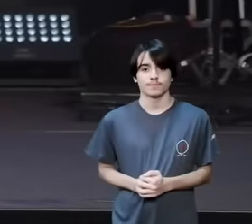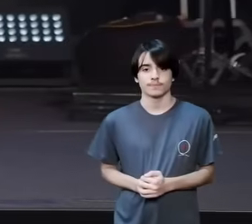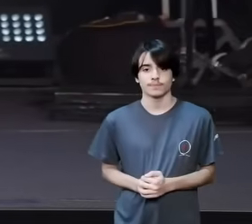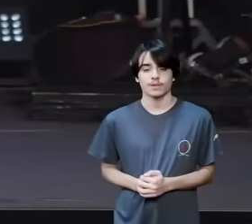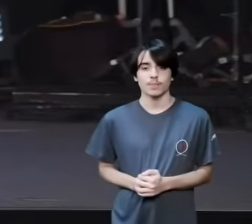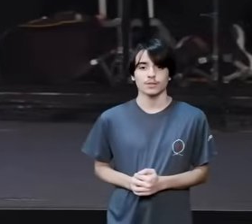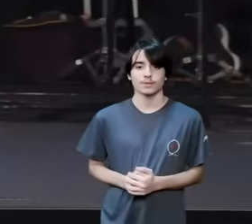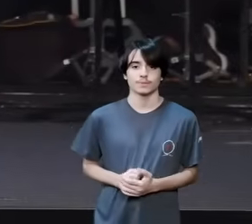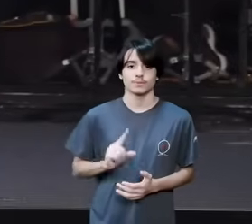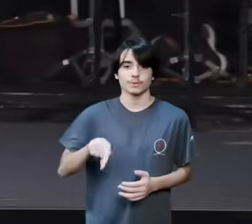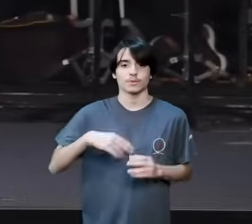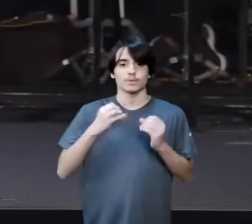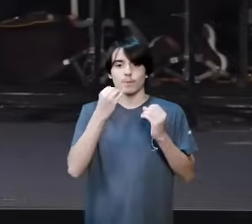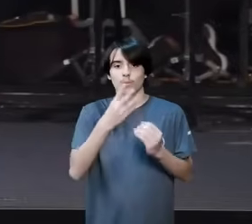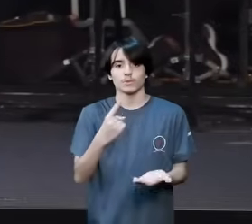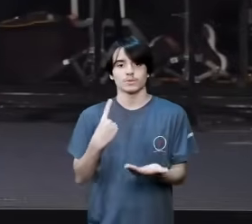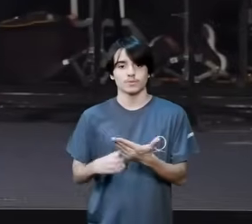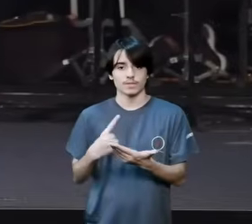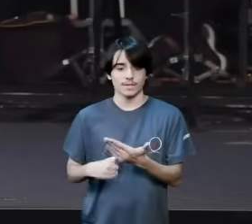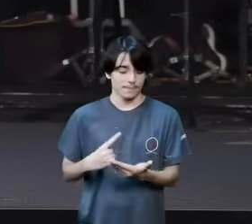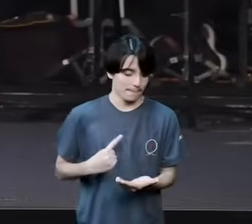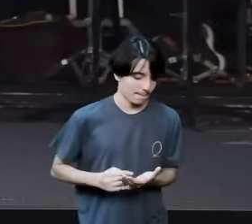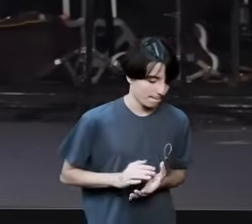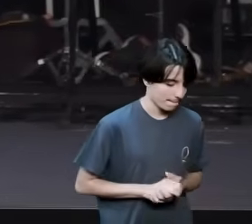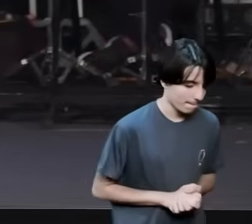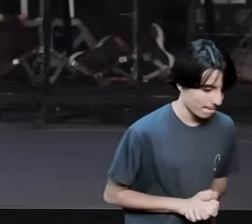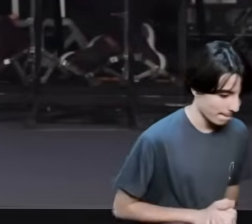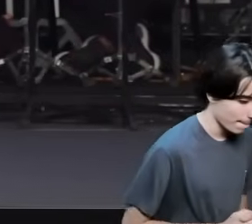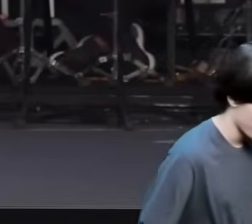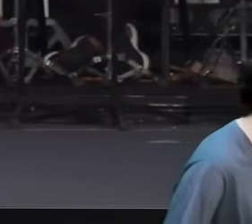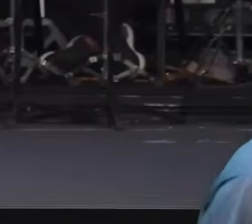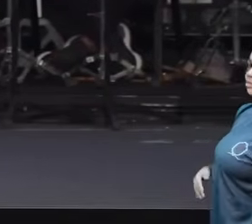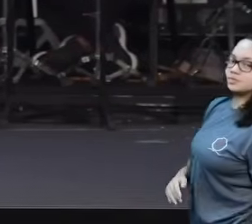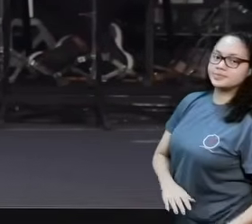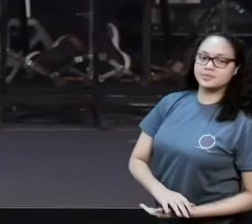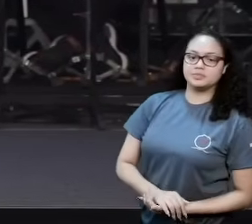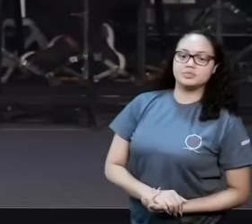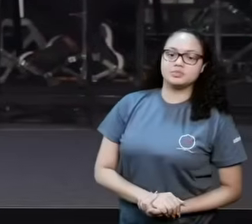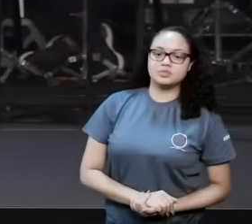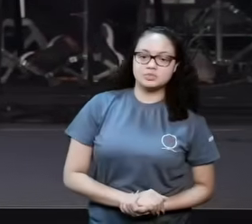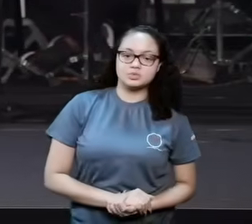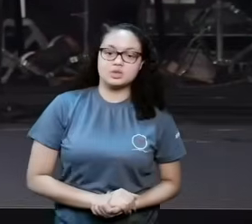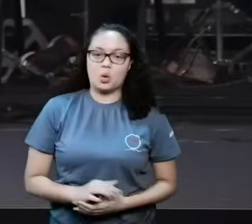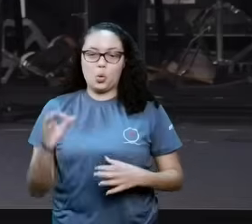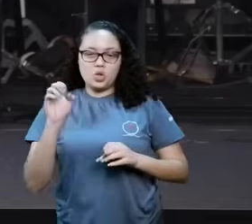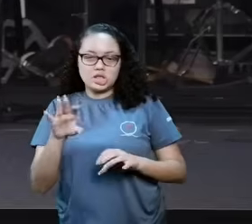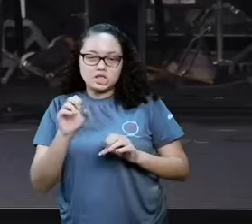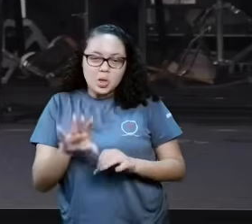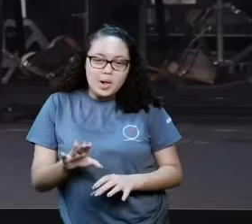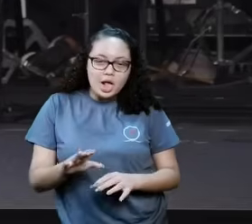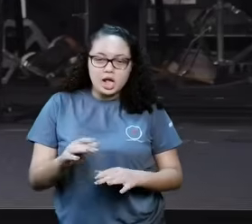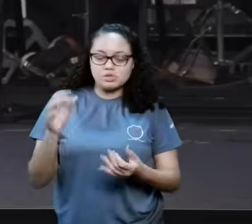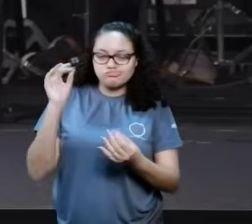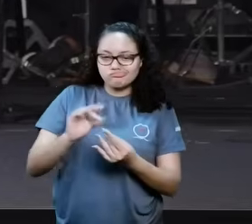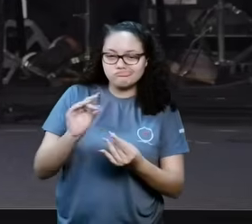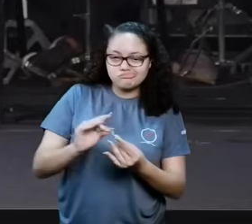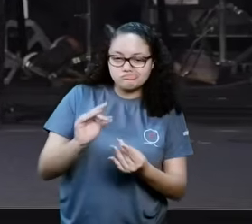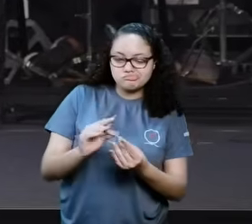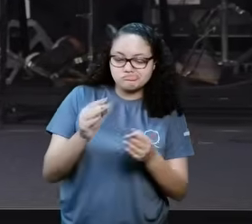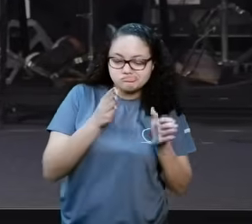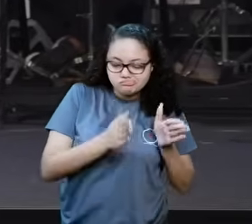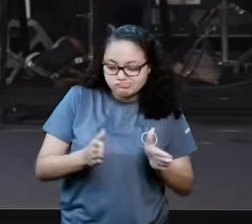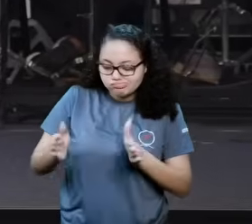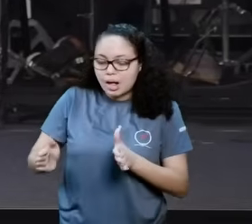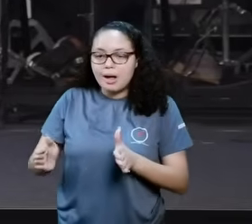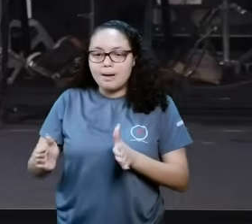A gente é bom de propósito. Agora, pegamos as disciplinas espirituais e começamos a fatiá-las para momentos